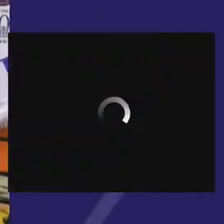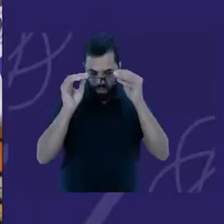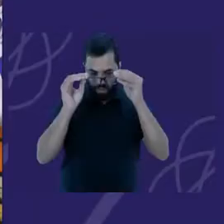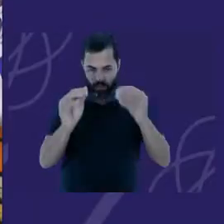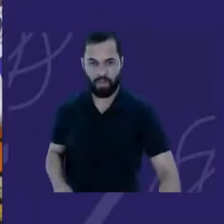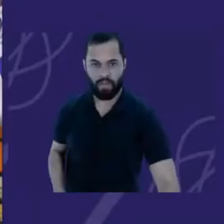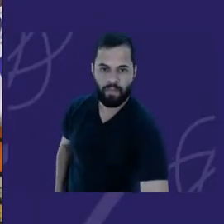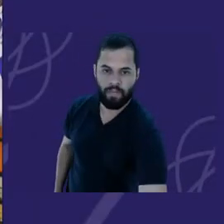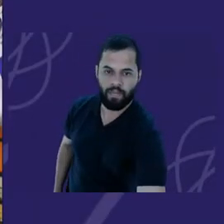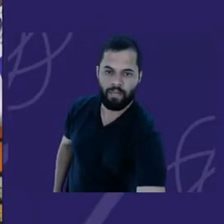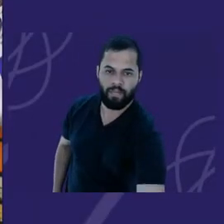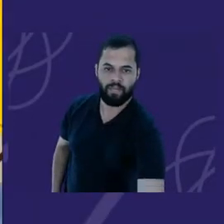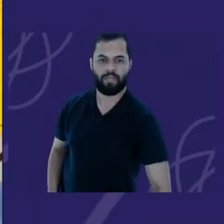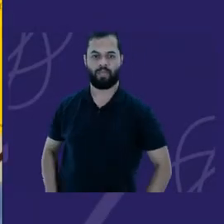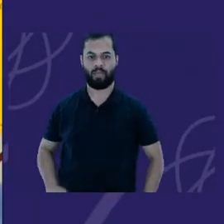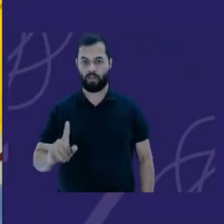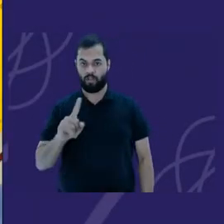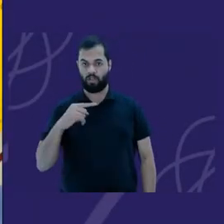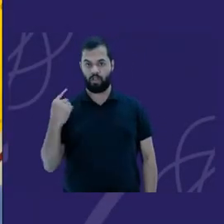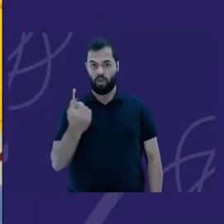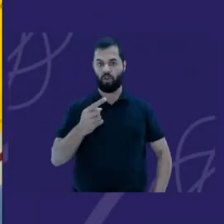Nós estamos já